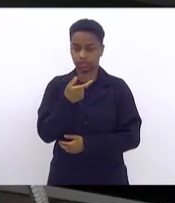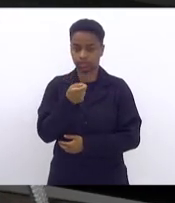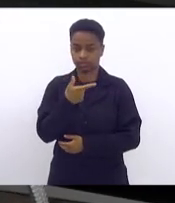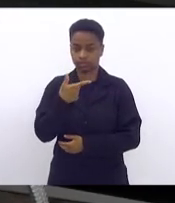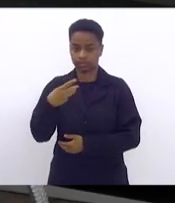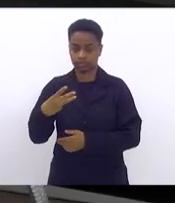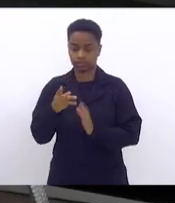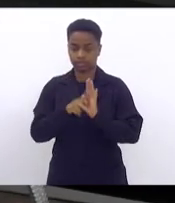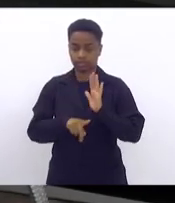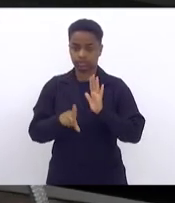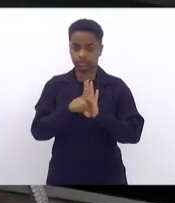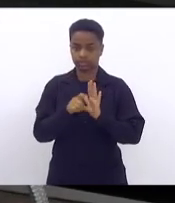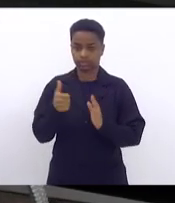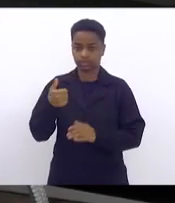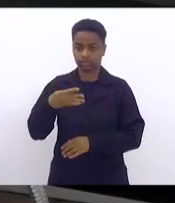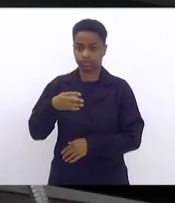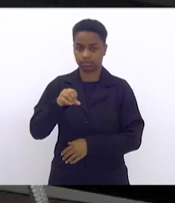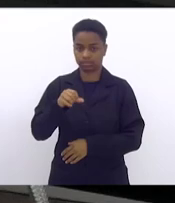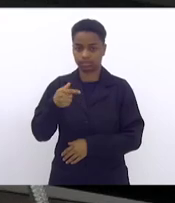6/9/2023. É o projeto de lei